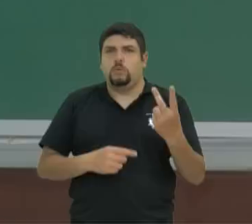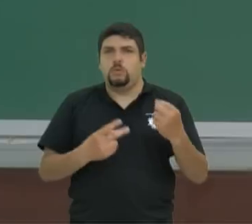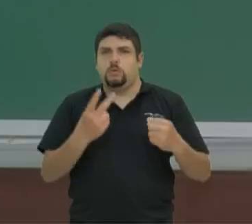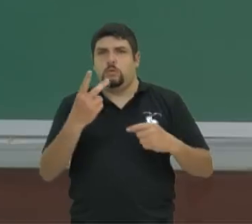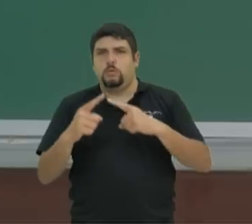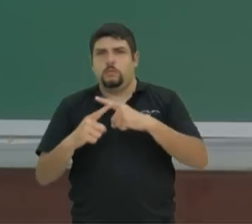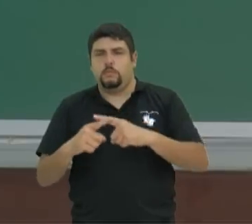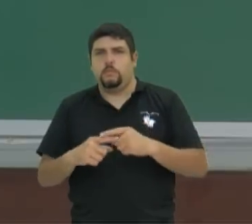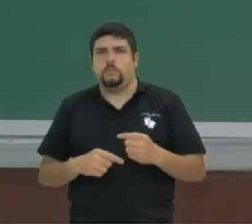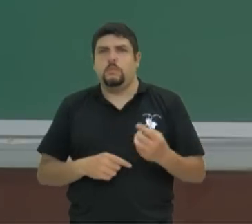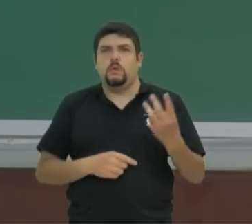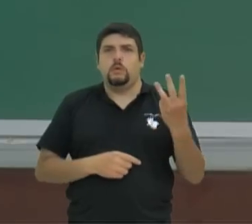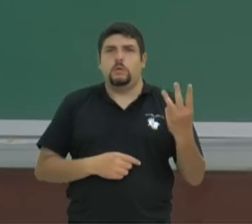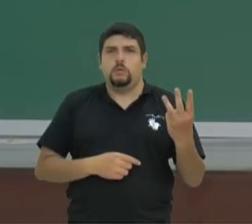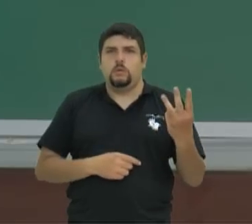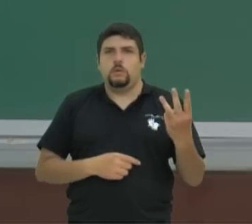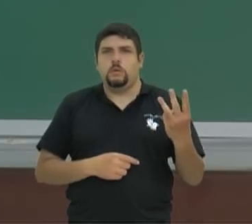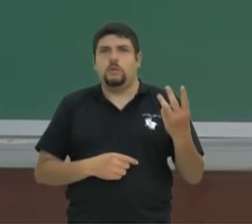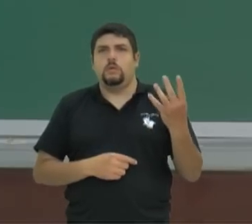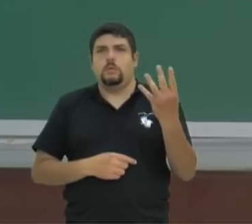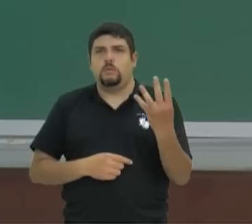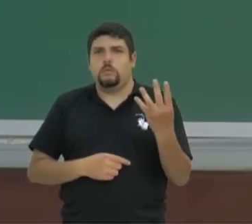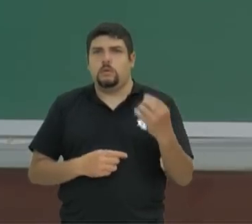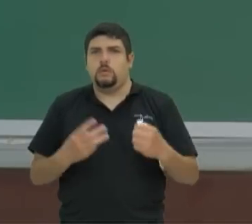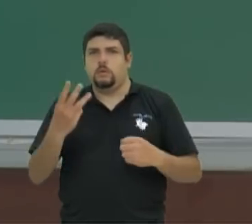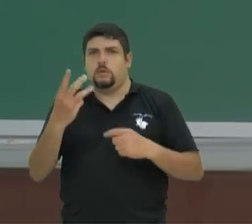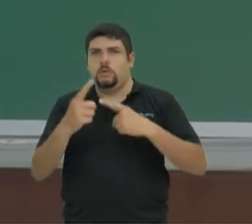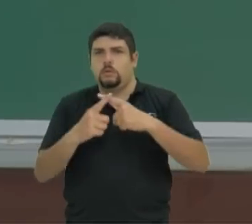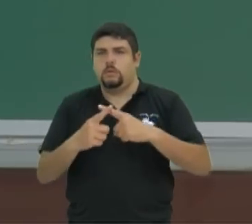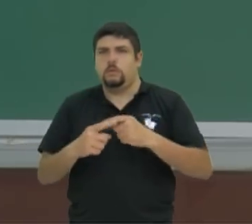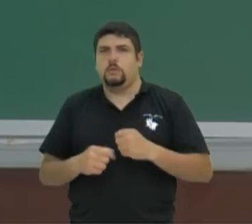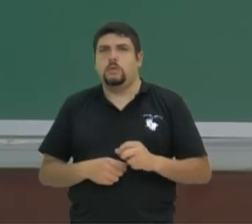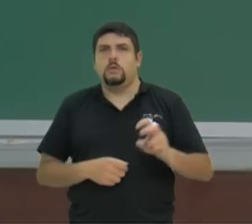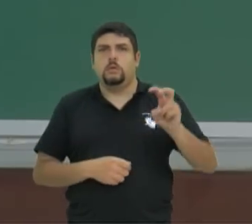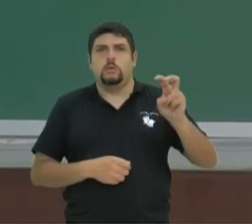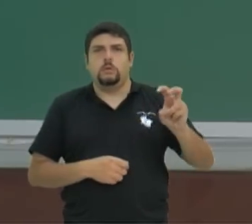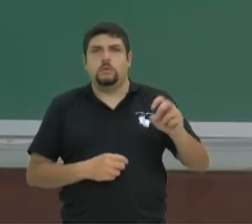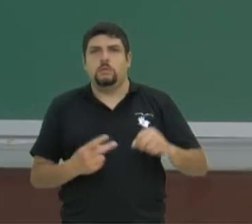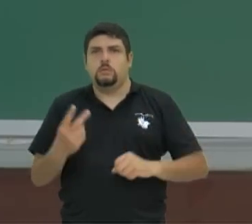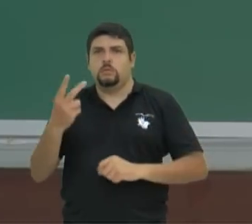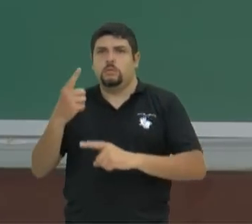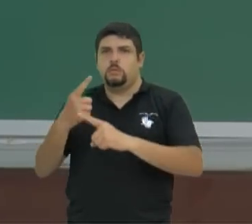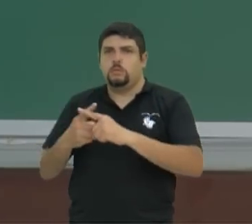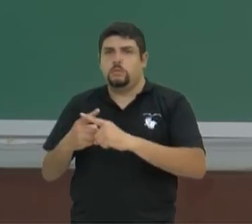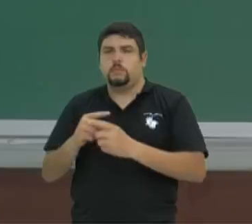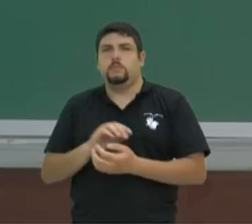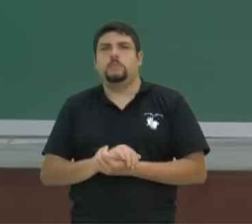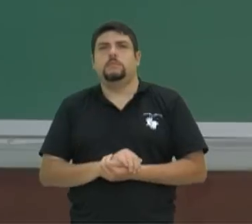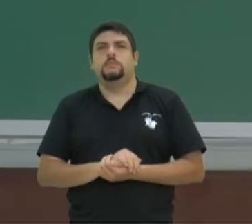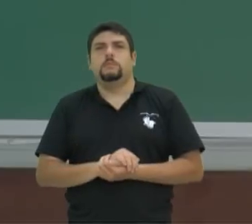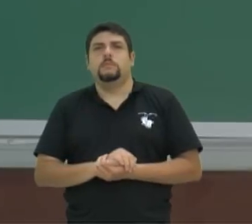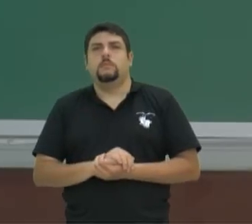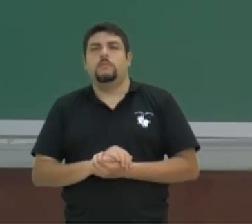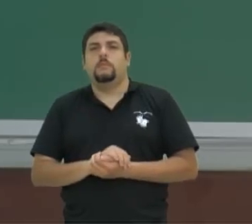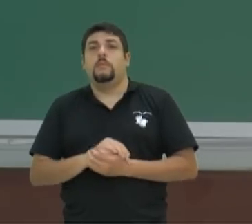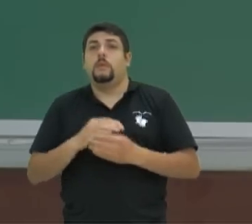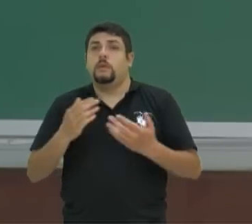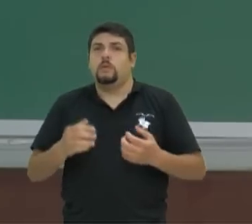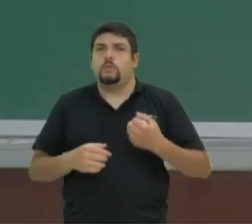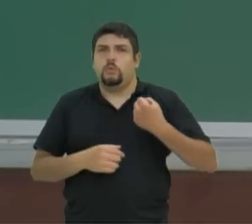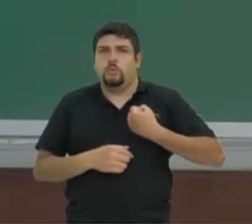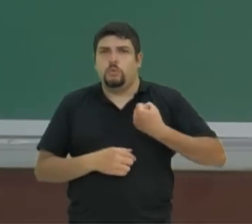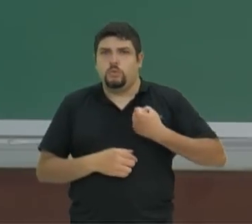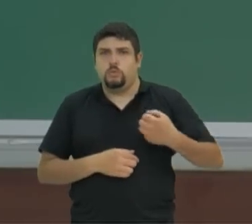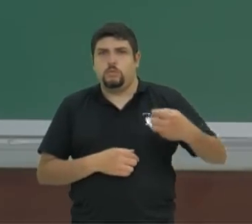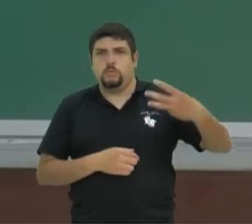o 3 e o 4 aparecem 3 vezes e o 5 aparece 2 vezes. Portanto, essa sequência tem o quê? Tem